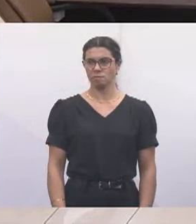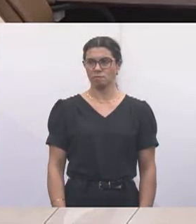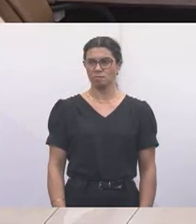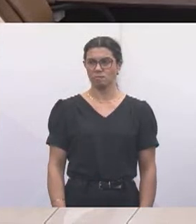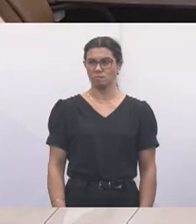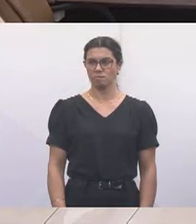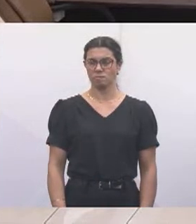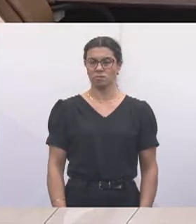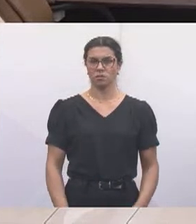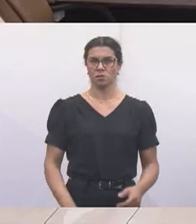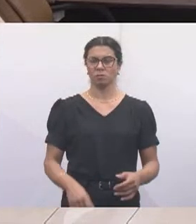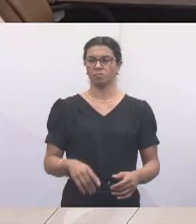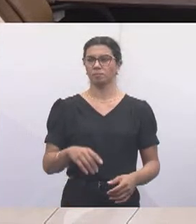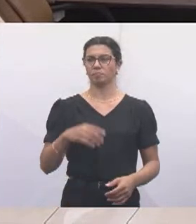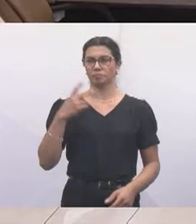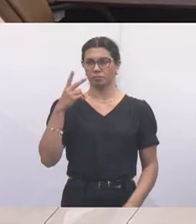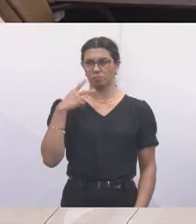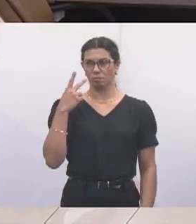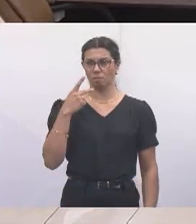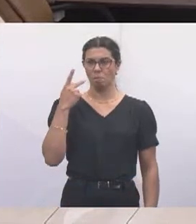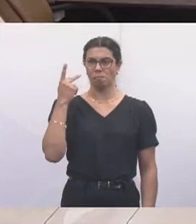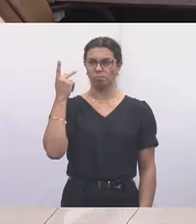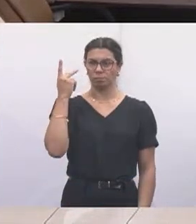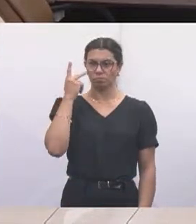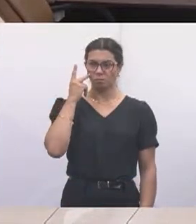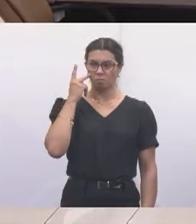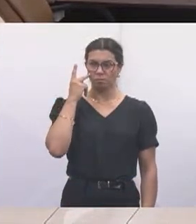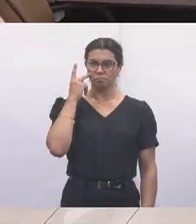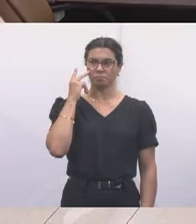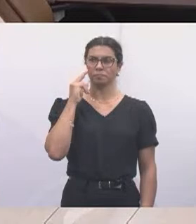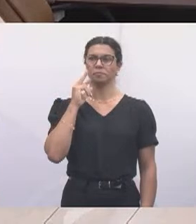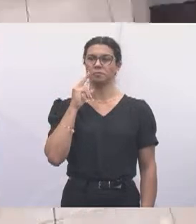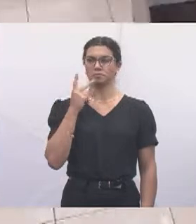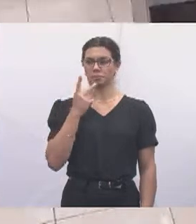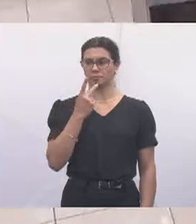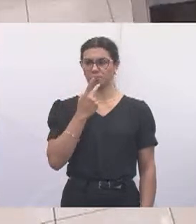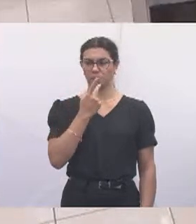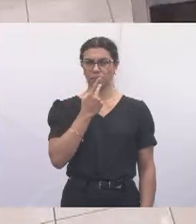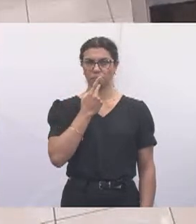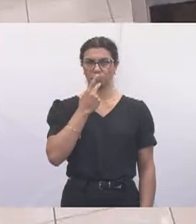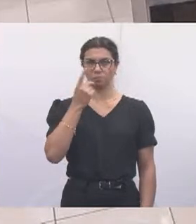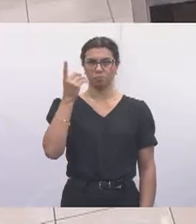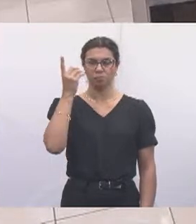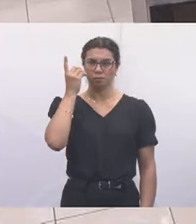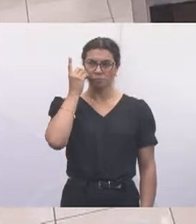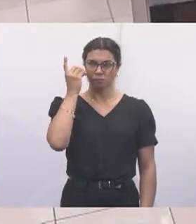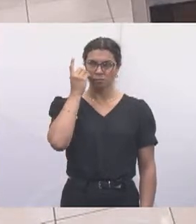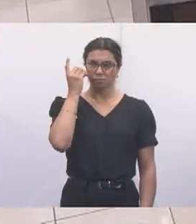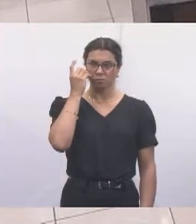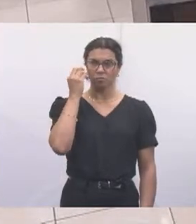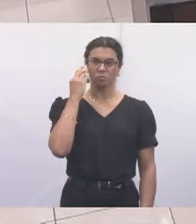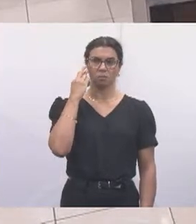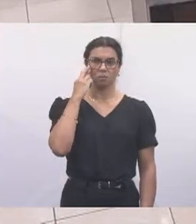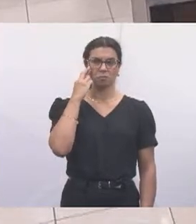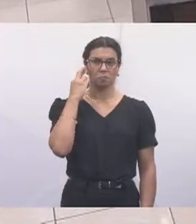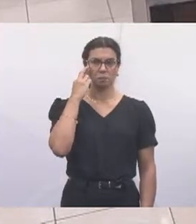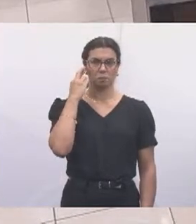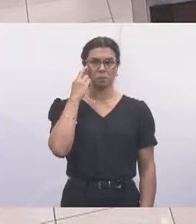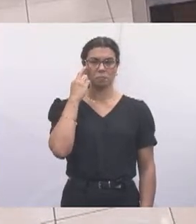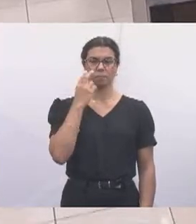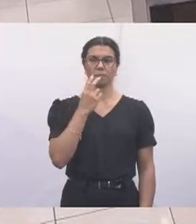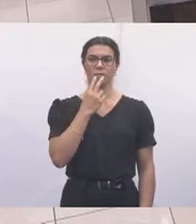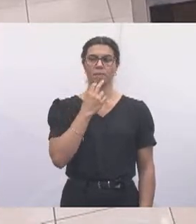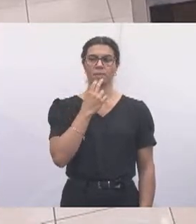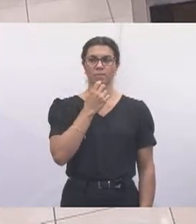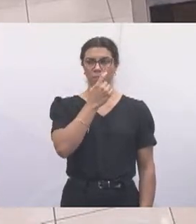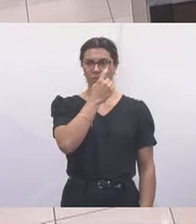Estão presentes os vereadores Paulinho dos Condutores, vereador Hernani, vereador Dude, vereador Roninha, vereador Valmir